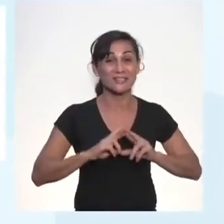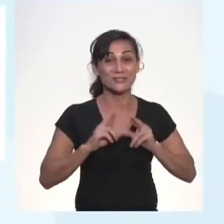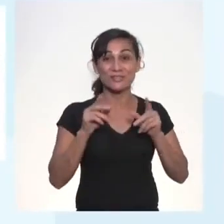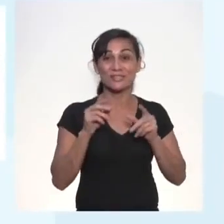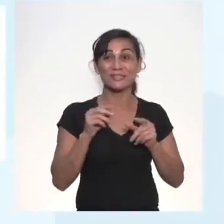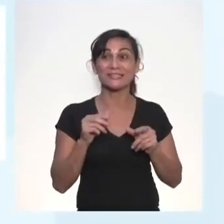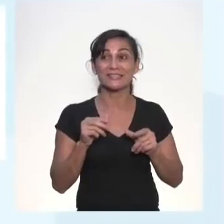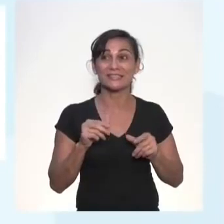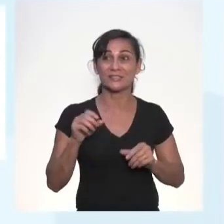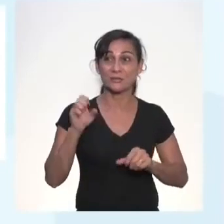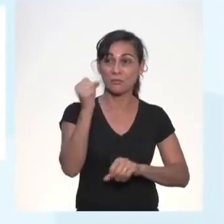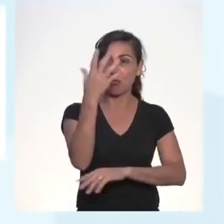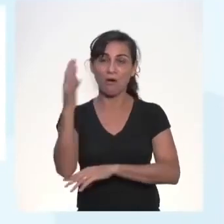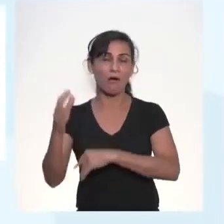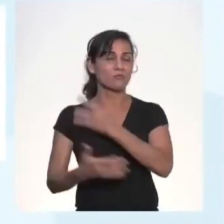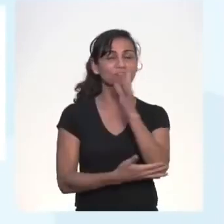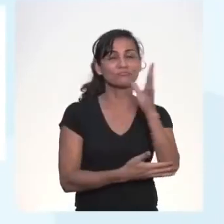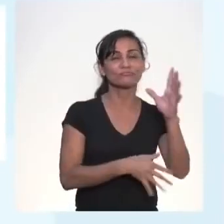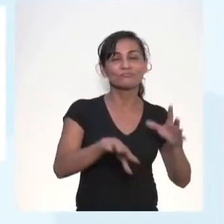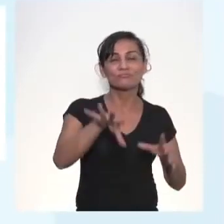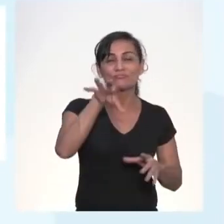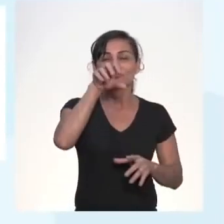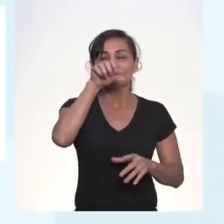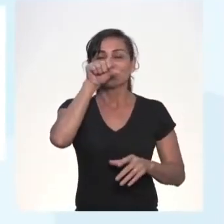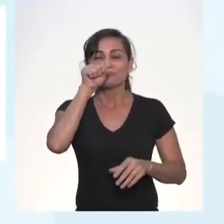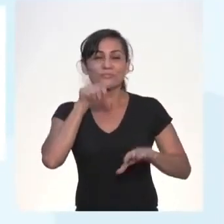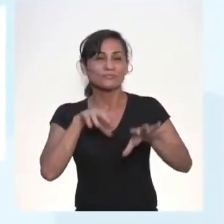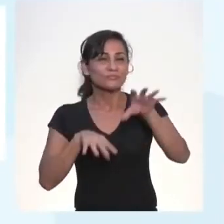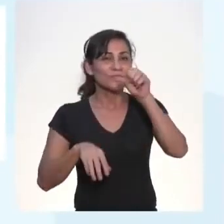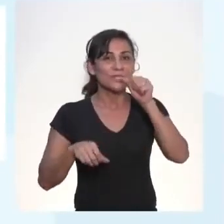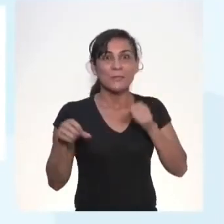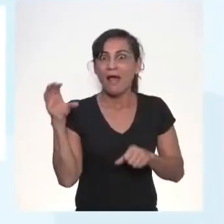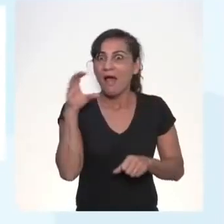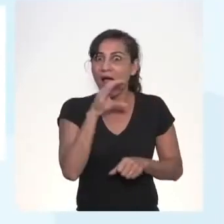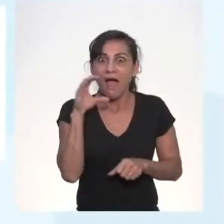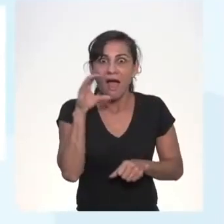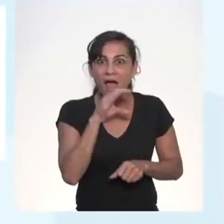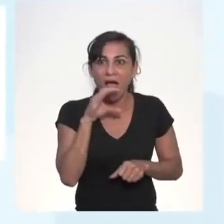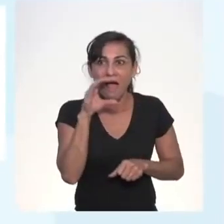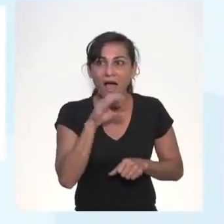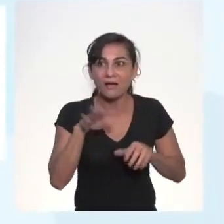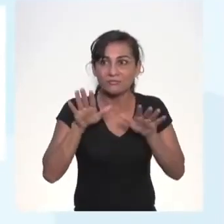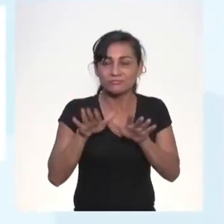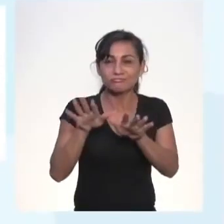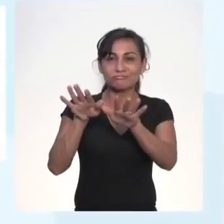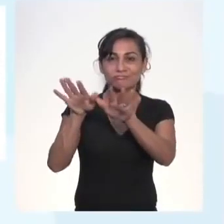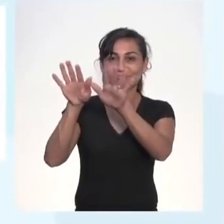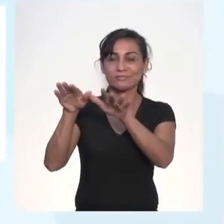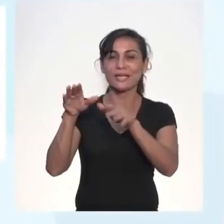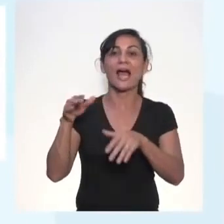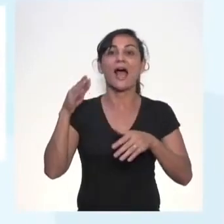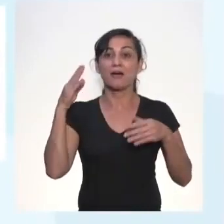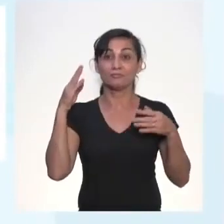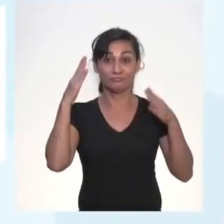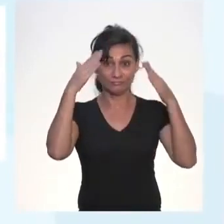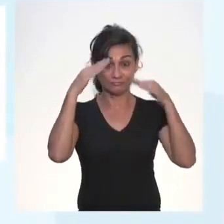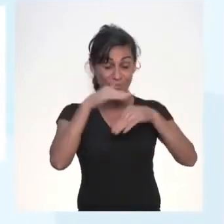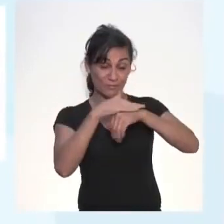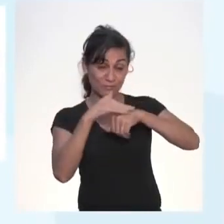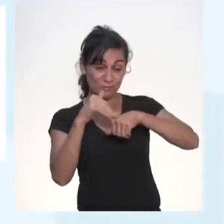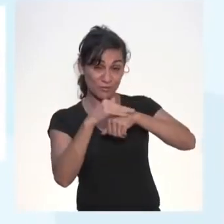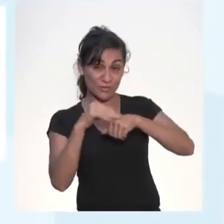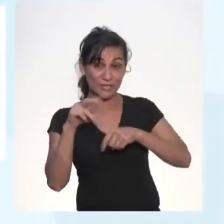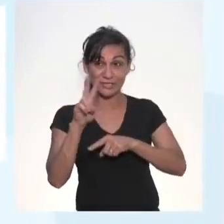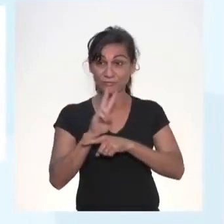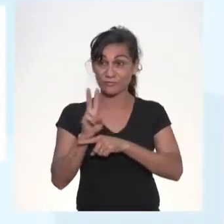no bosque como seu hálito perfumado. Mais rápida que a corça selvagem, a morena virgem corria o sertão e as matas